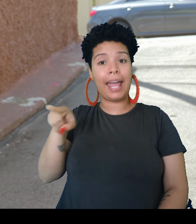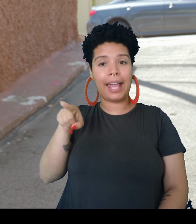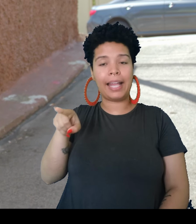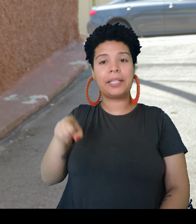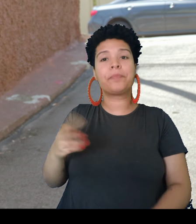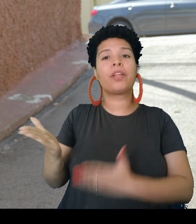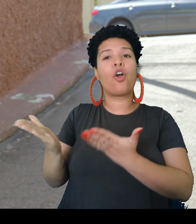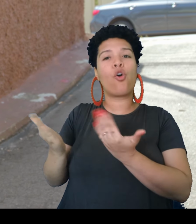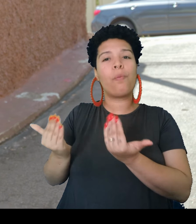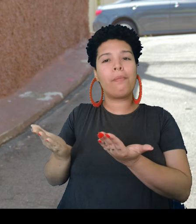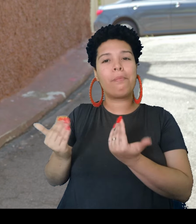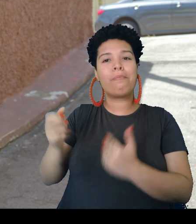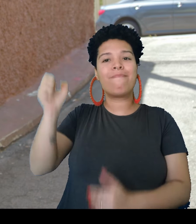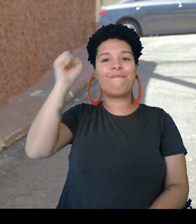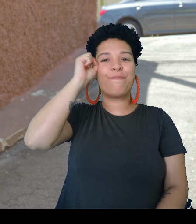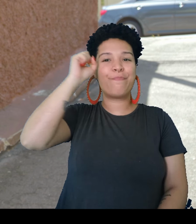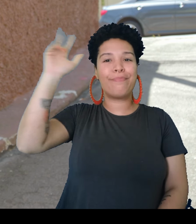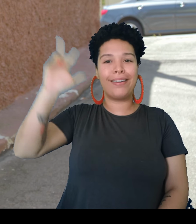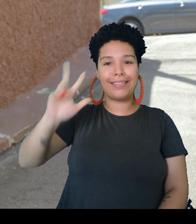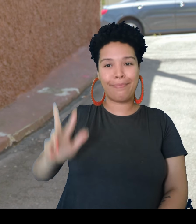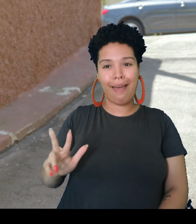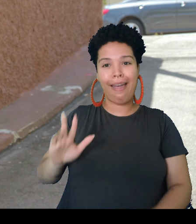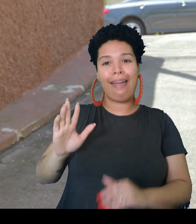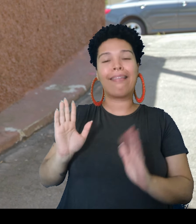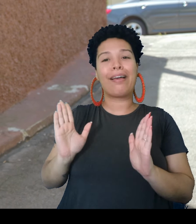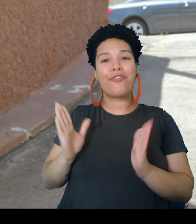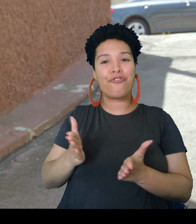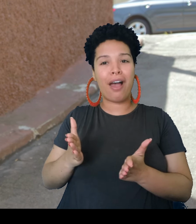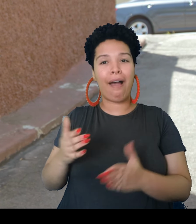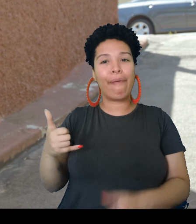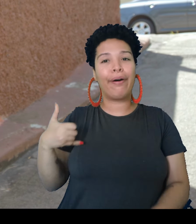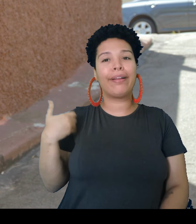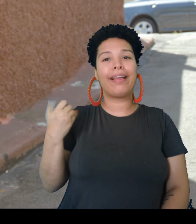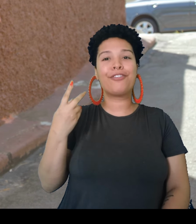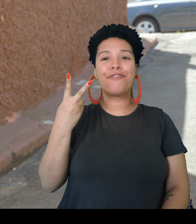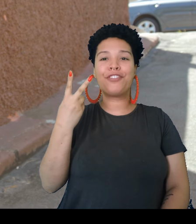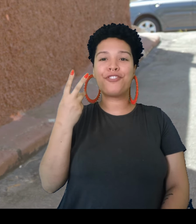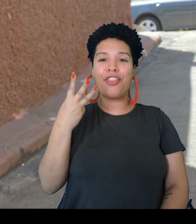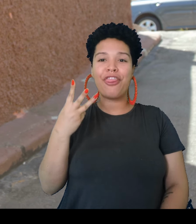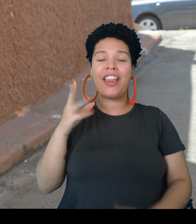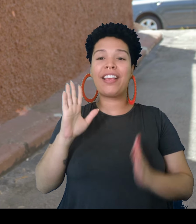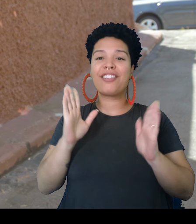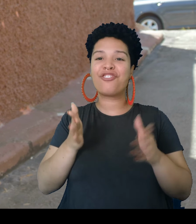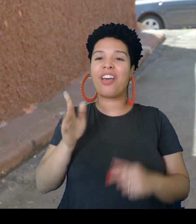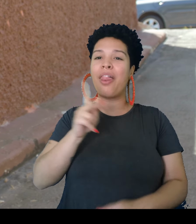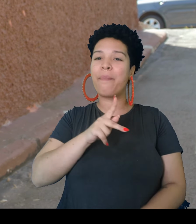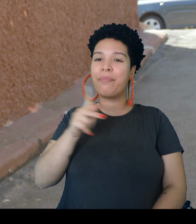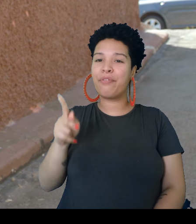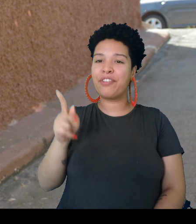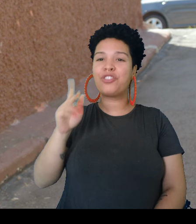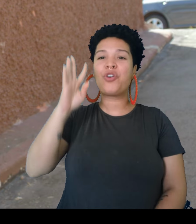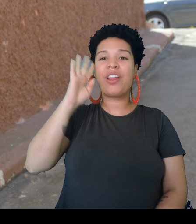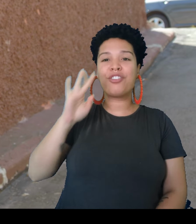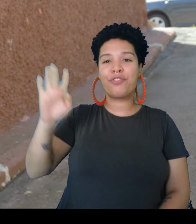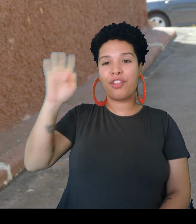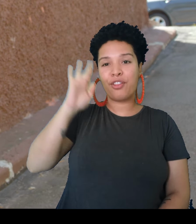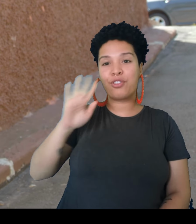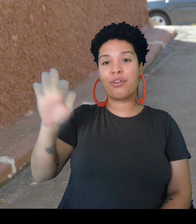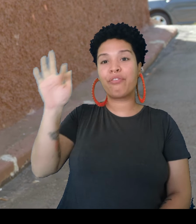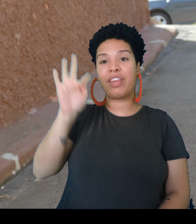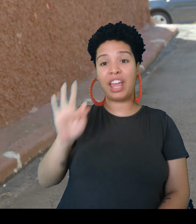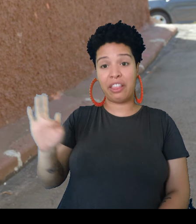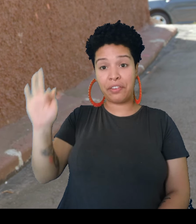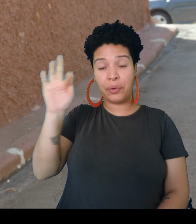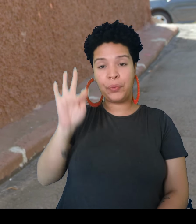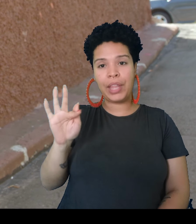muito inteligente. Com apenas 23 anos, ela já lecionava filosofia na Universidade de Marseille e continuou dando aulas